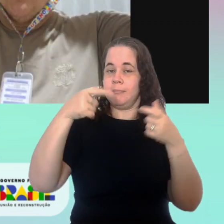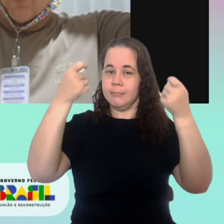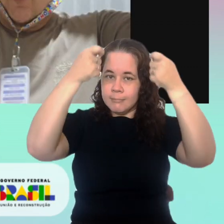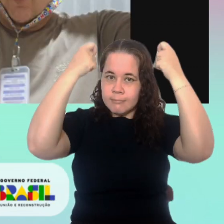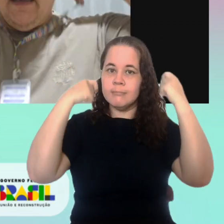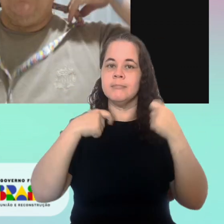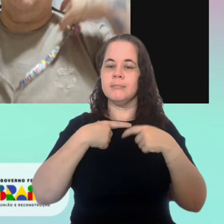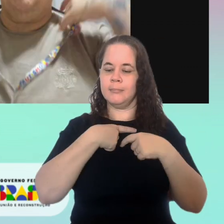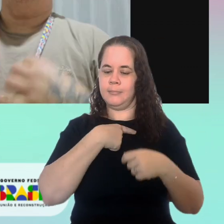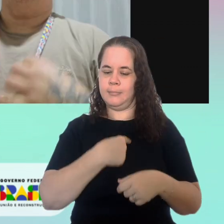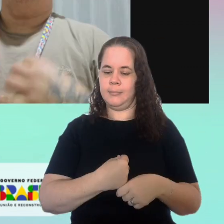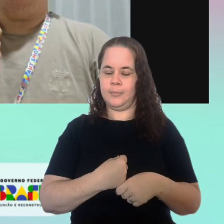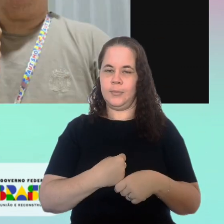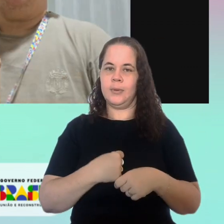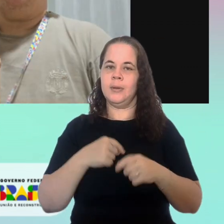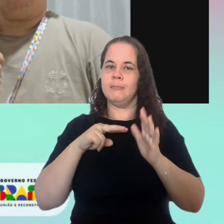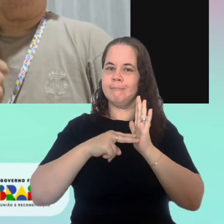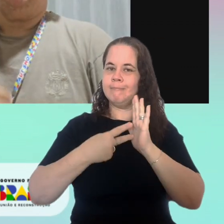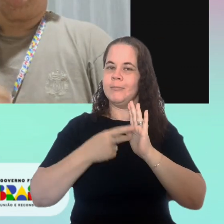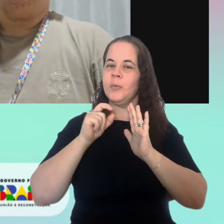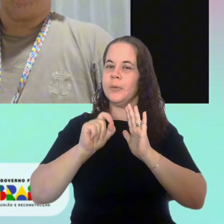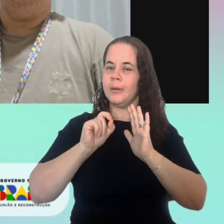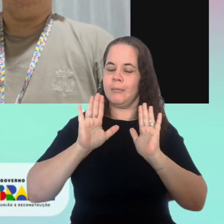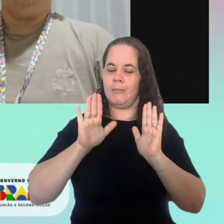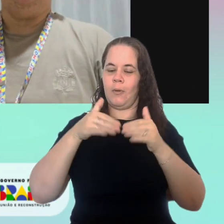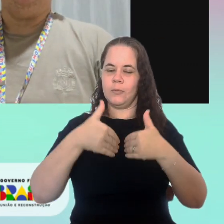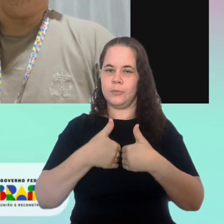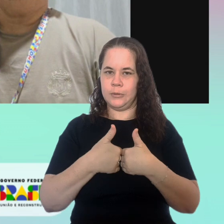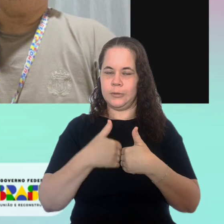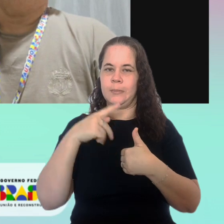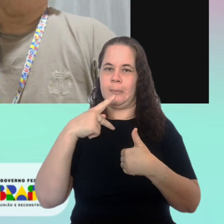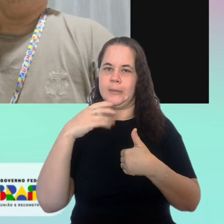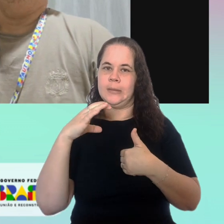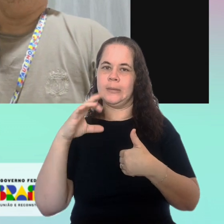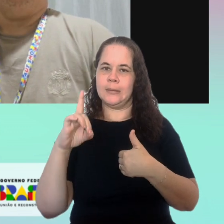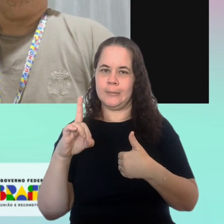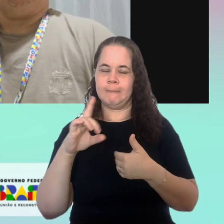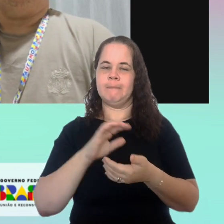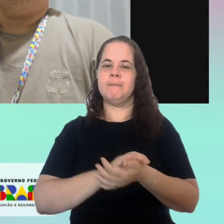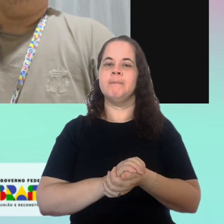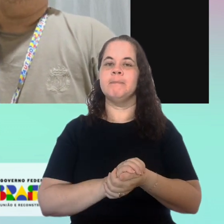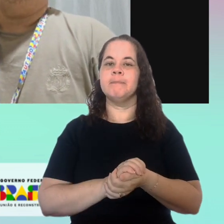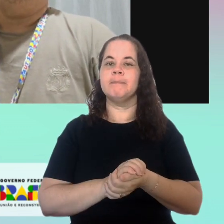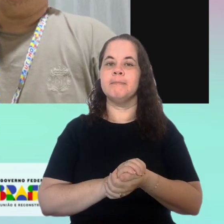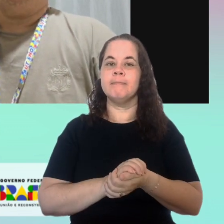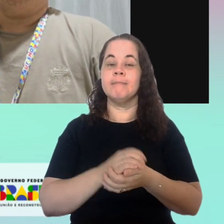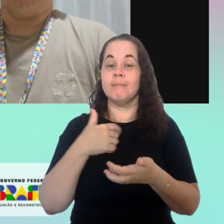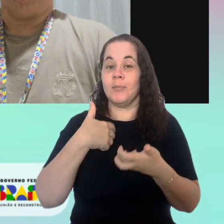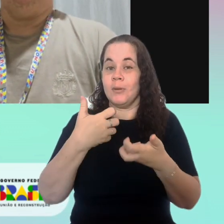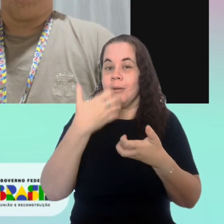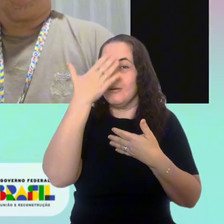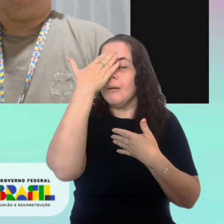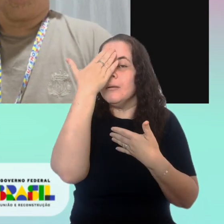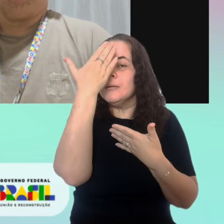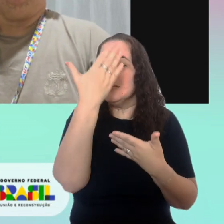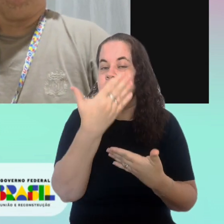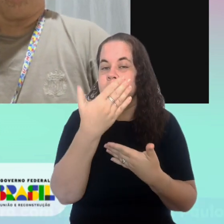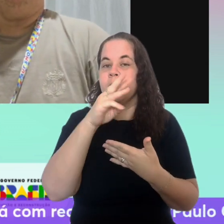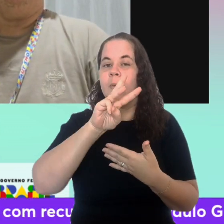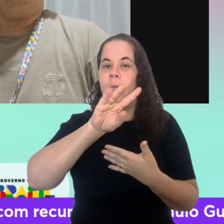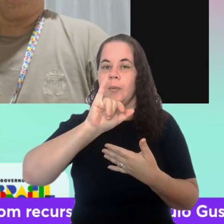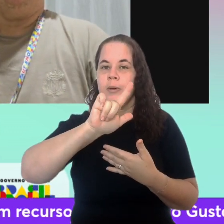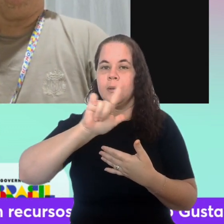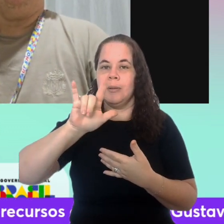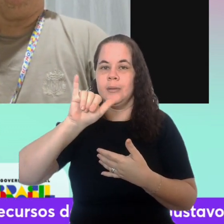meu colar, pois sou um homem autista PCD. E quero agradecer ao